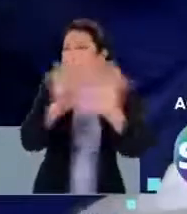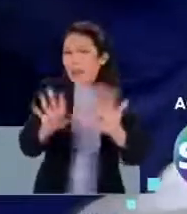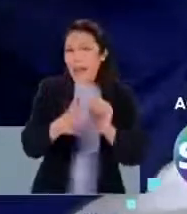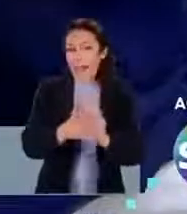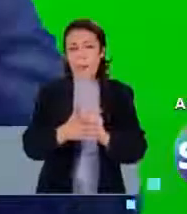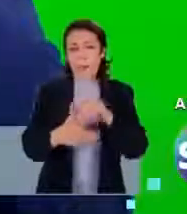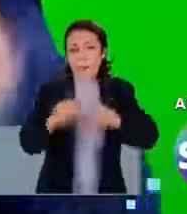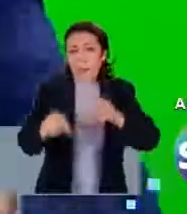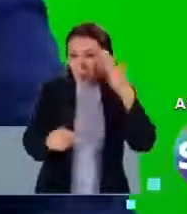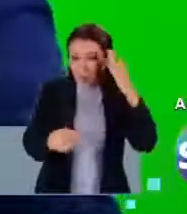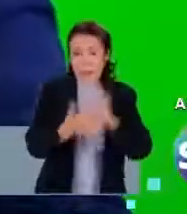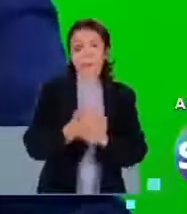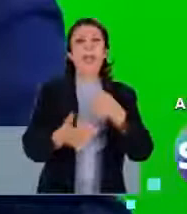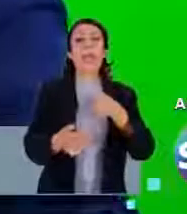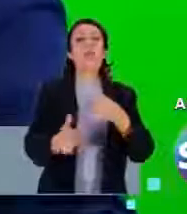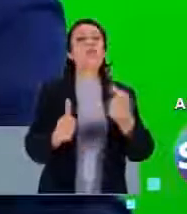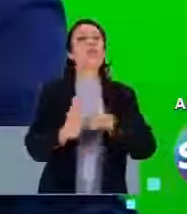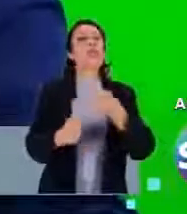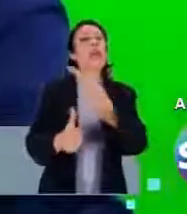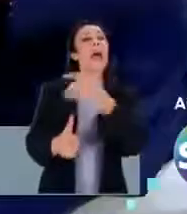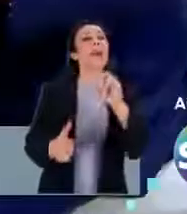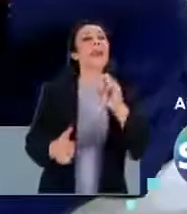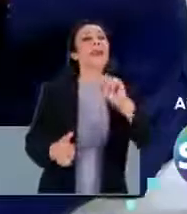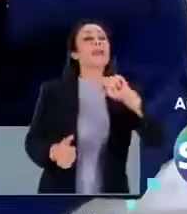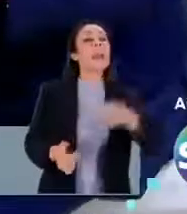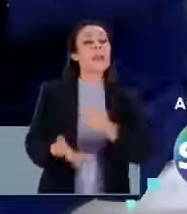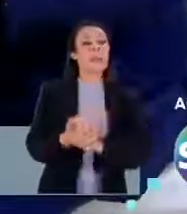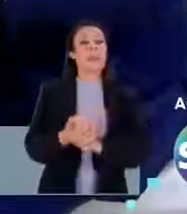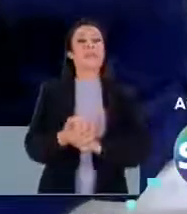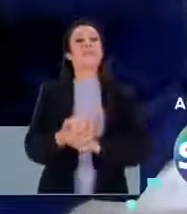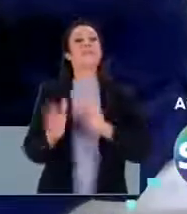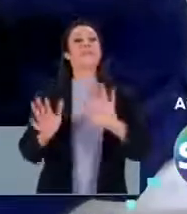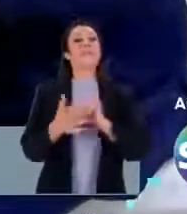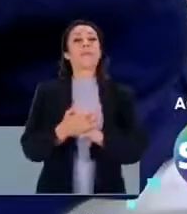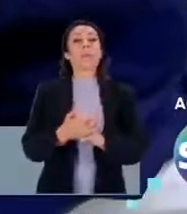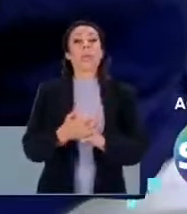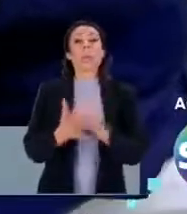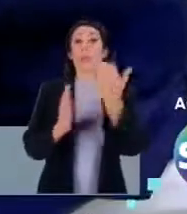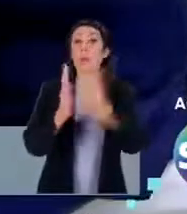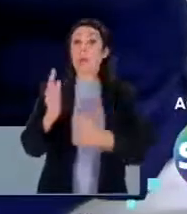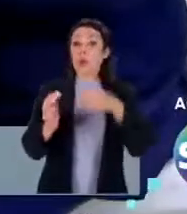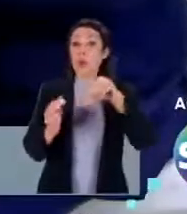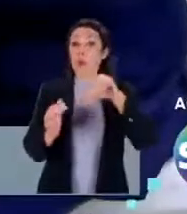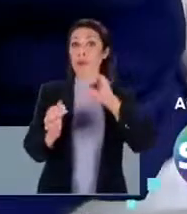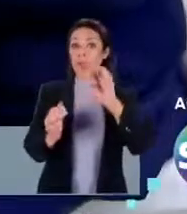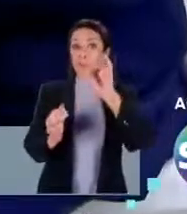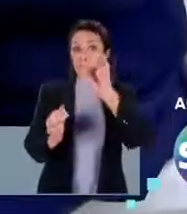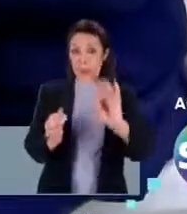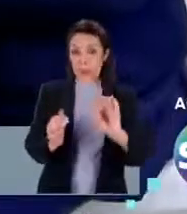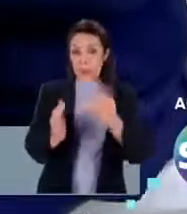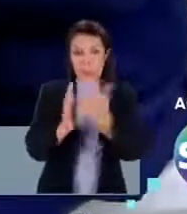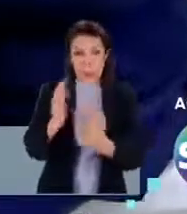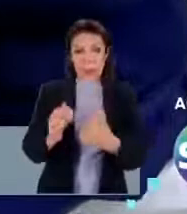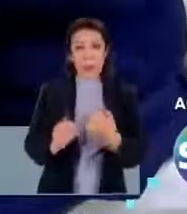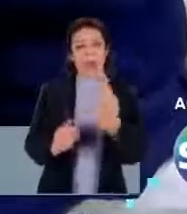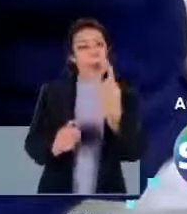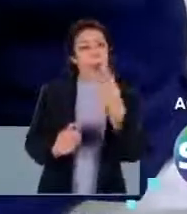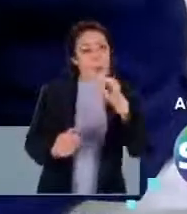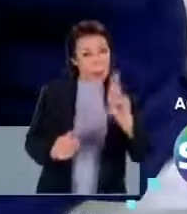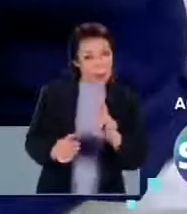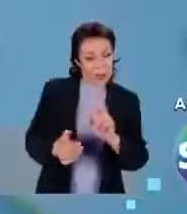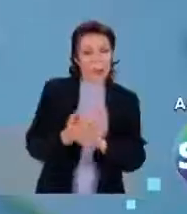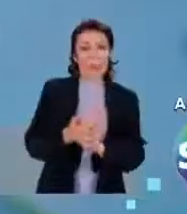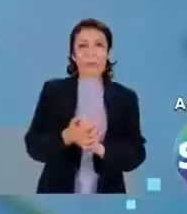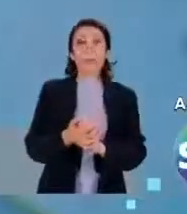tô devendo r$ 10.000 você fica 1000 fica 1000 eu vou lá no Banco do Brasil para me dar amigo como é que eu faço meu